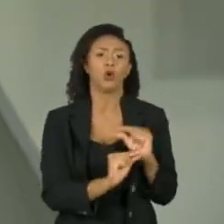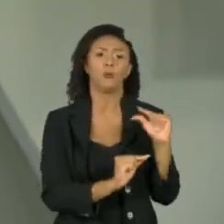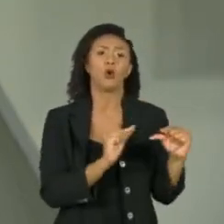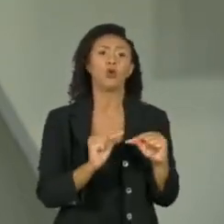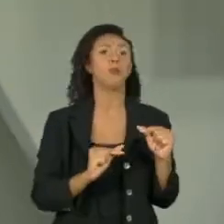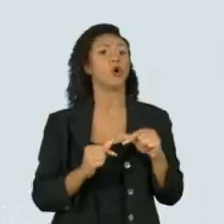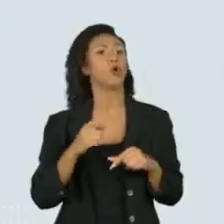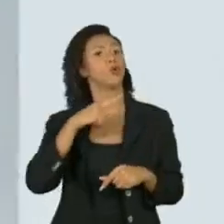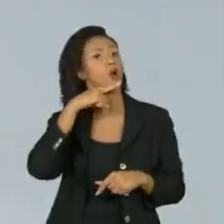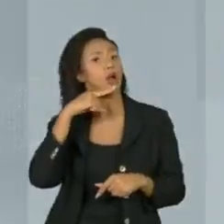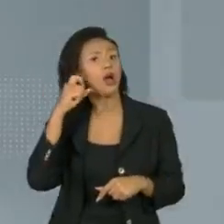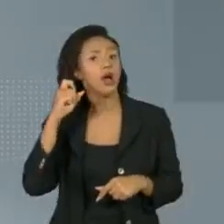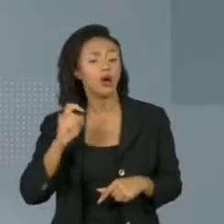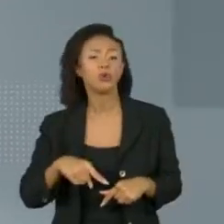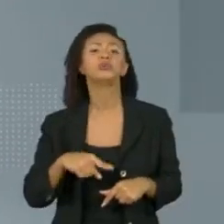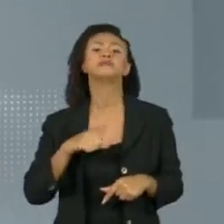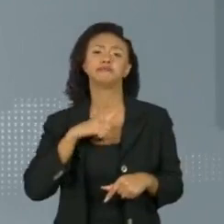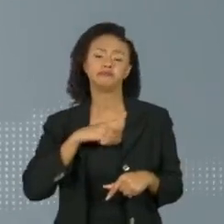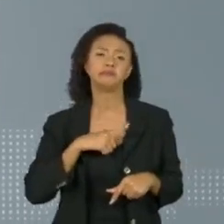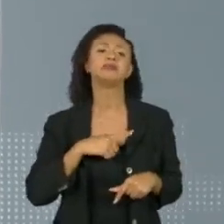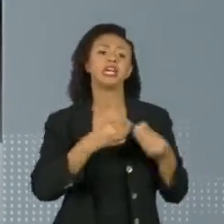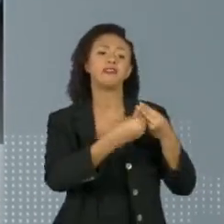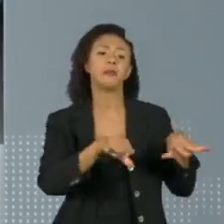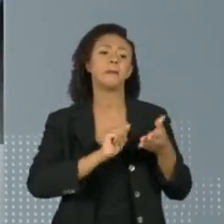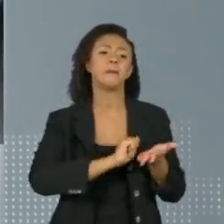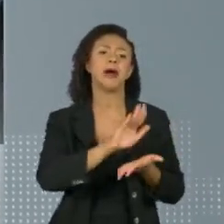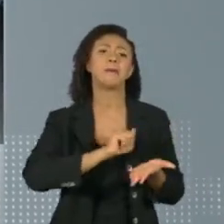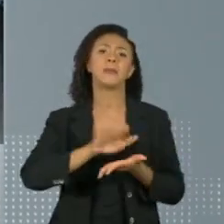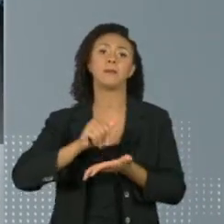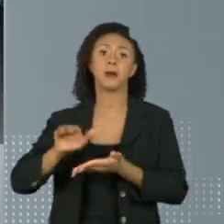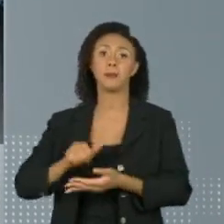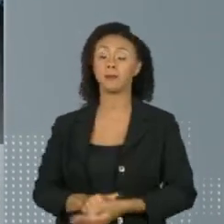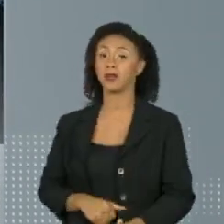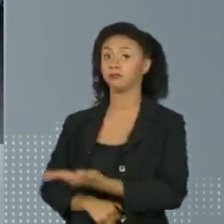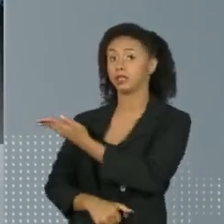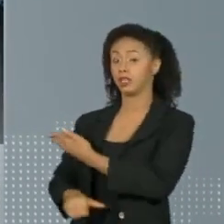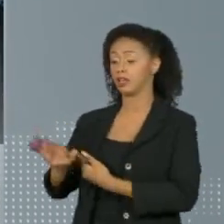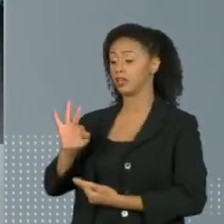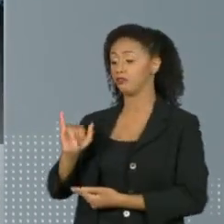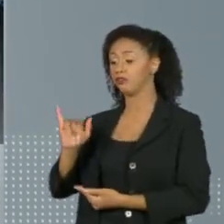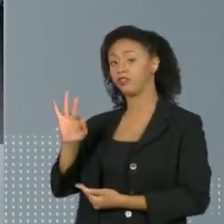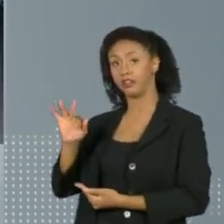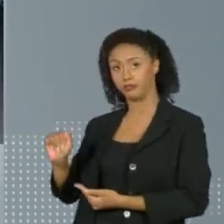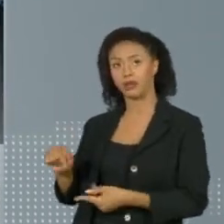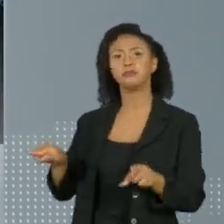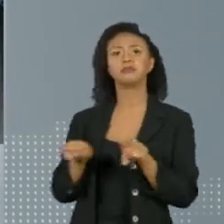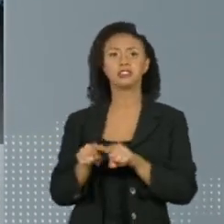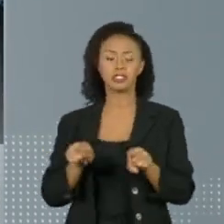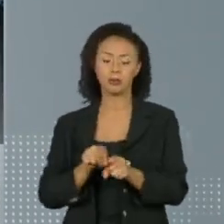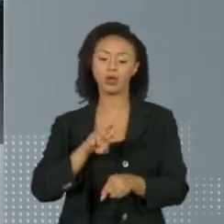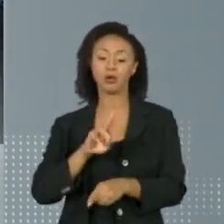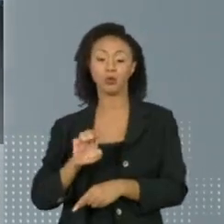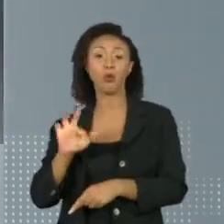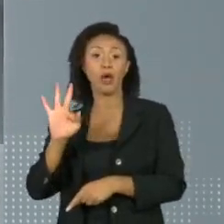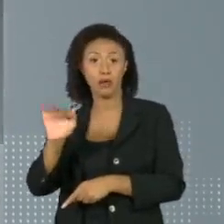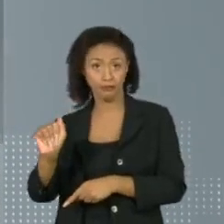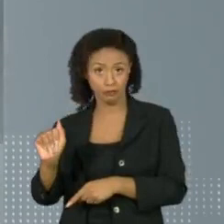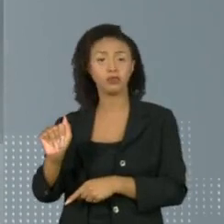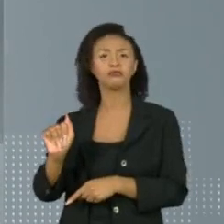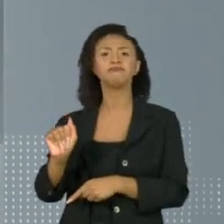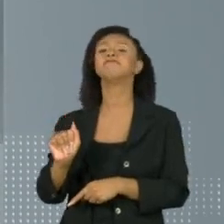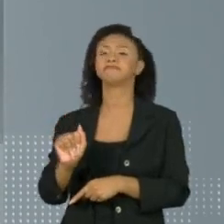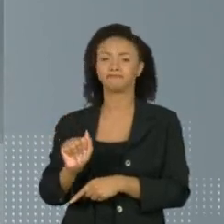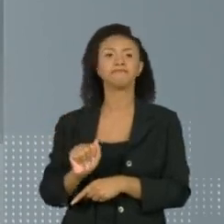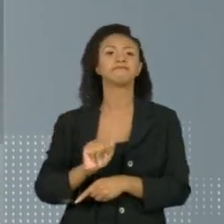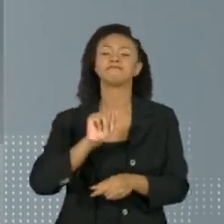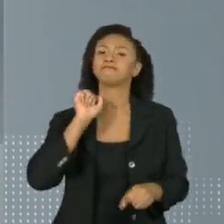todos os eventos e a FIFA Federação Internacional de futebol EA UEFA Federação europeia